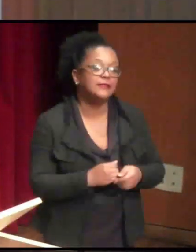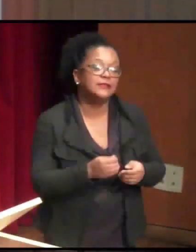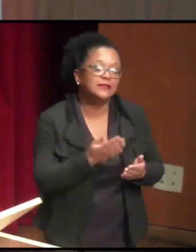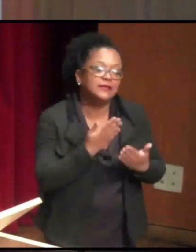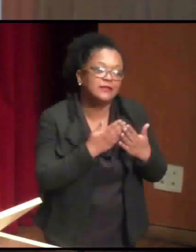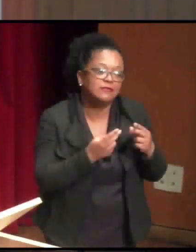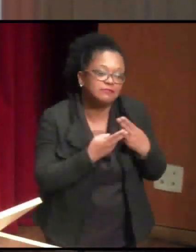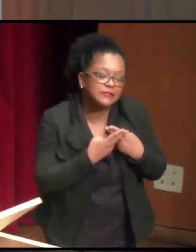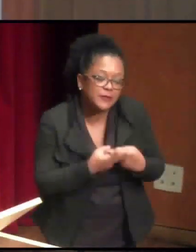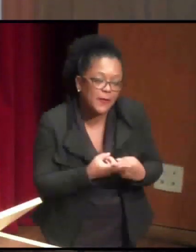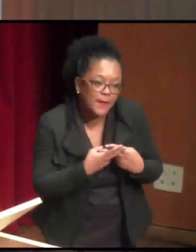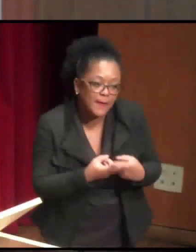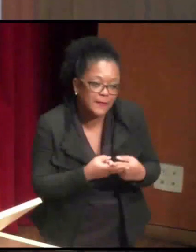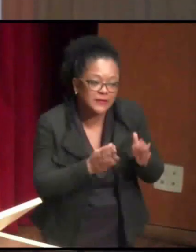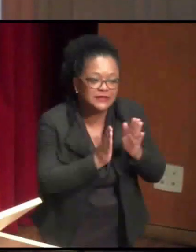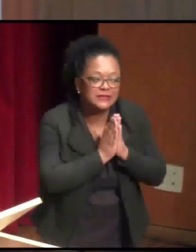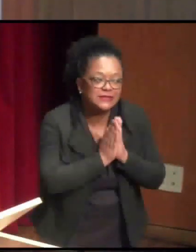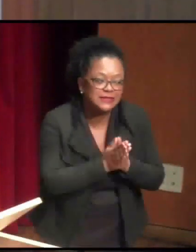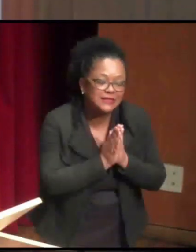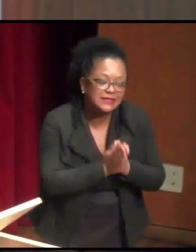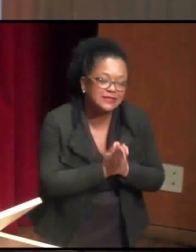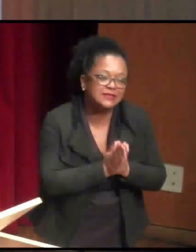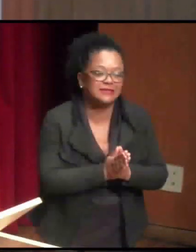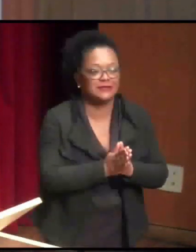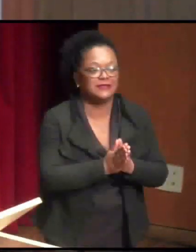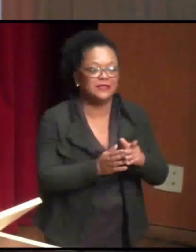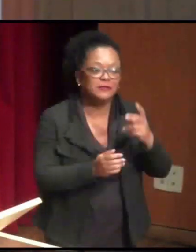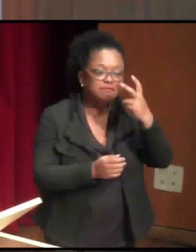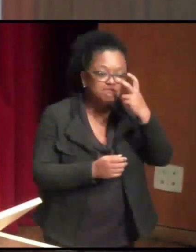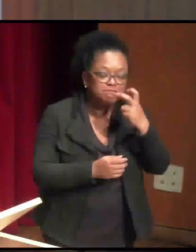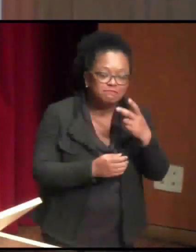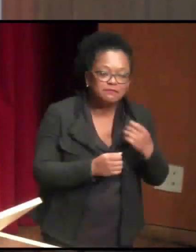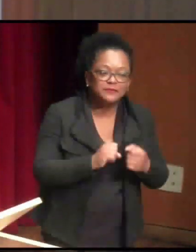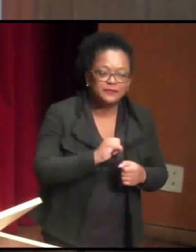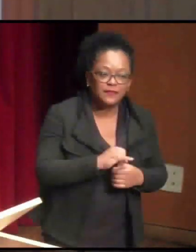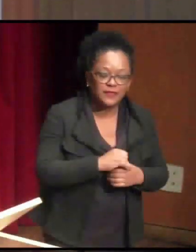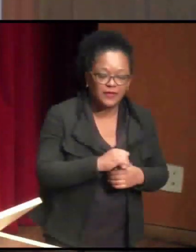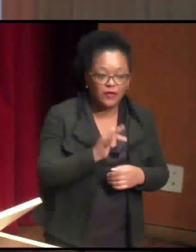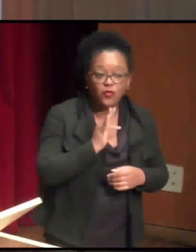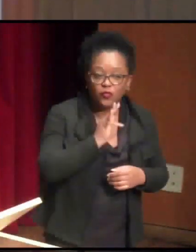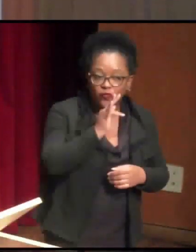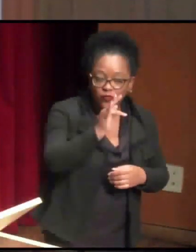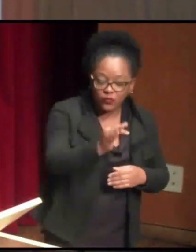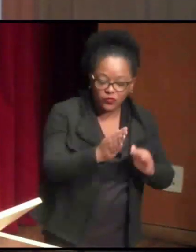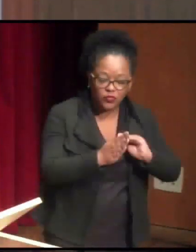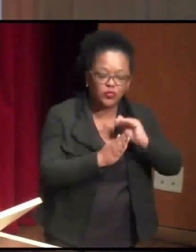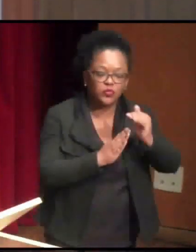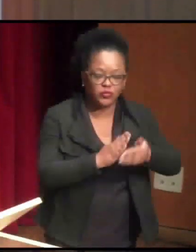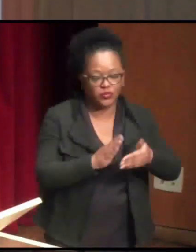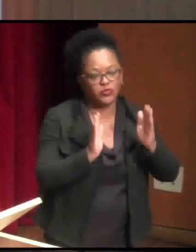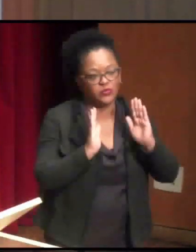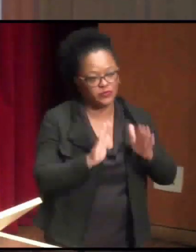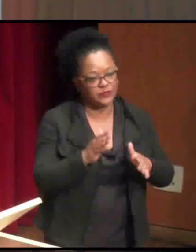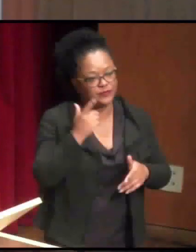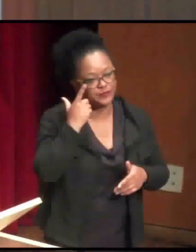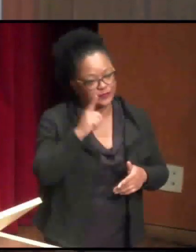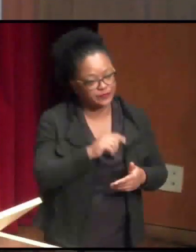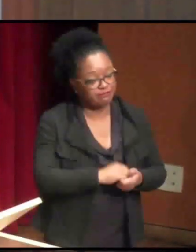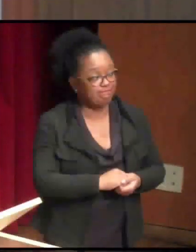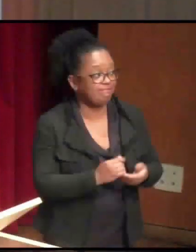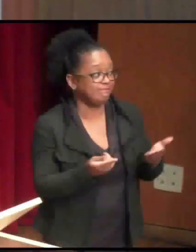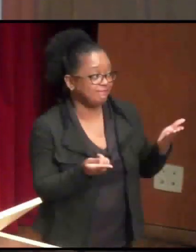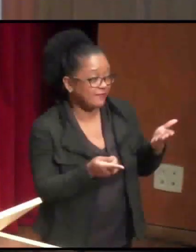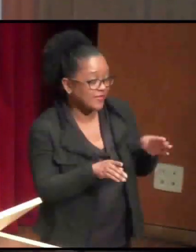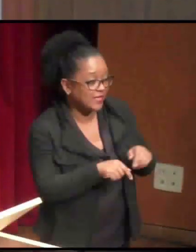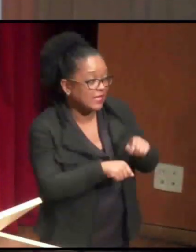pede paciência para os nossos, né, beneficiados para poder receber a Bíblia completa. Uhum. Adriana, como eu sempre falo, o tempo voa,